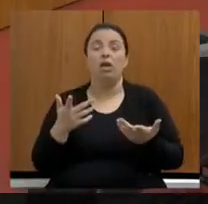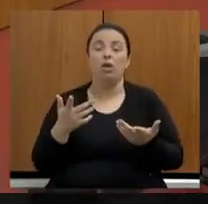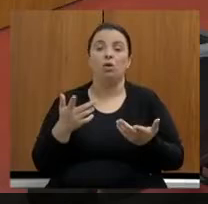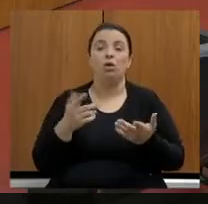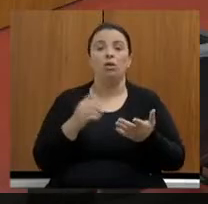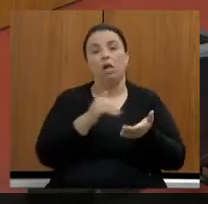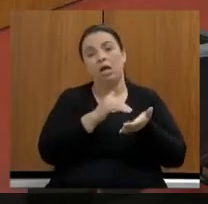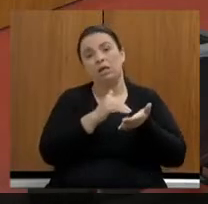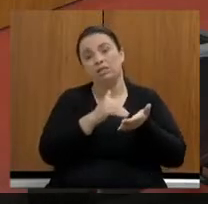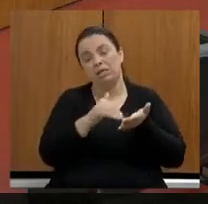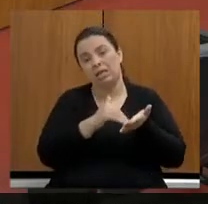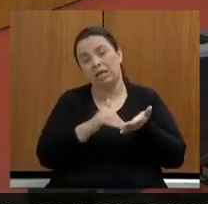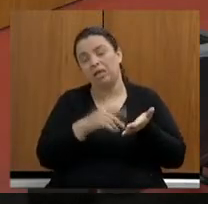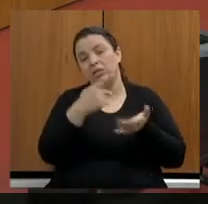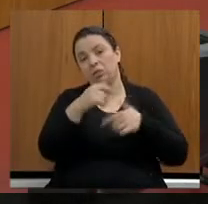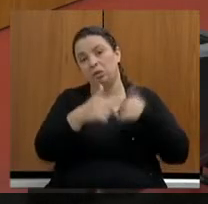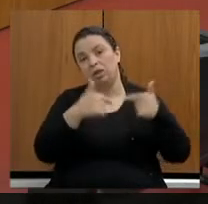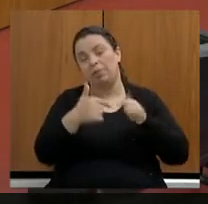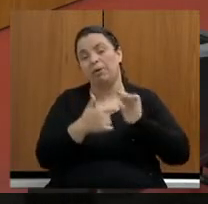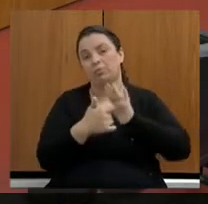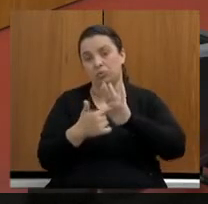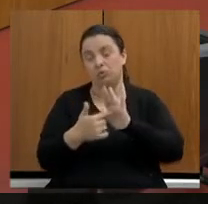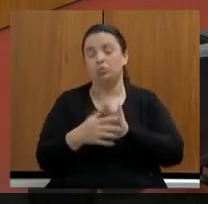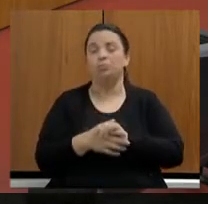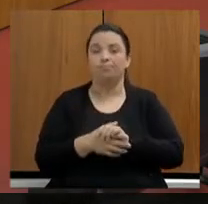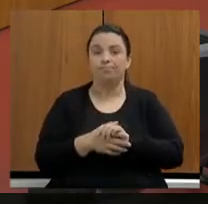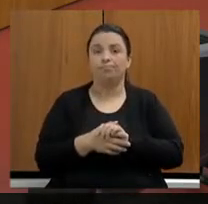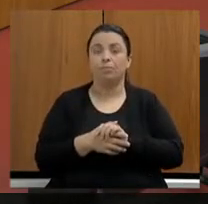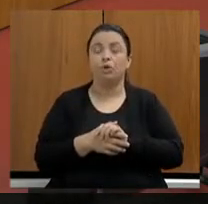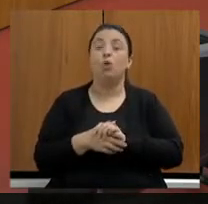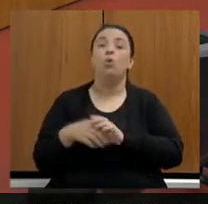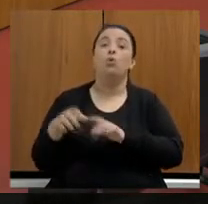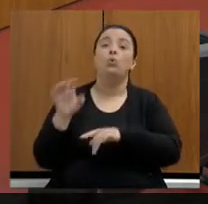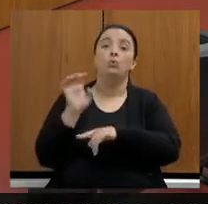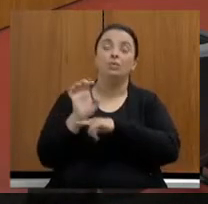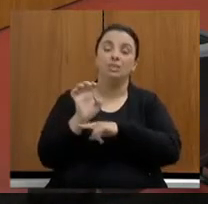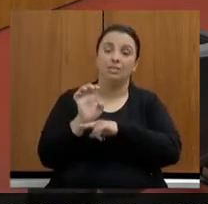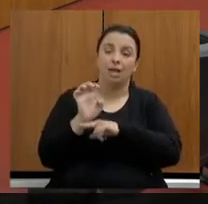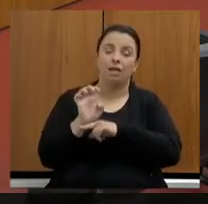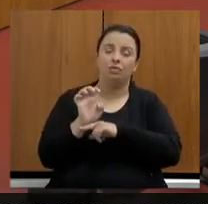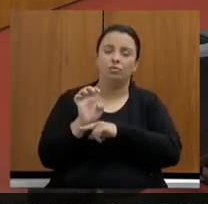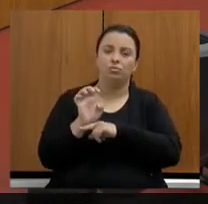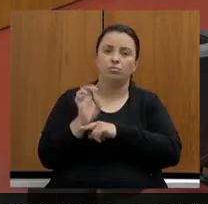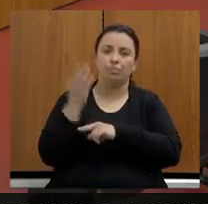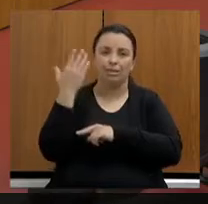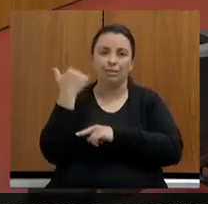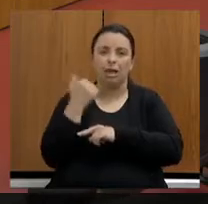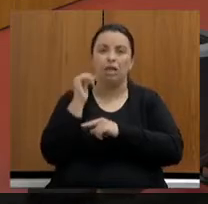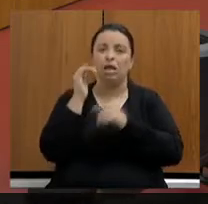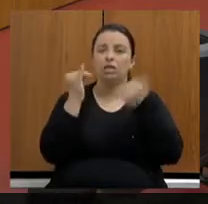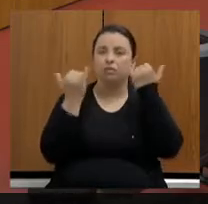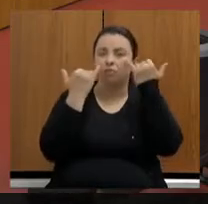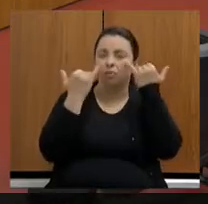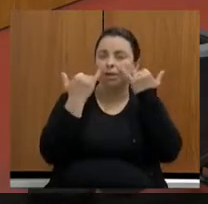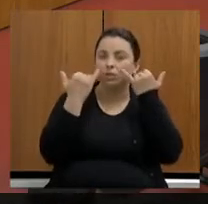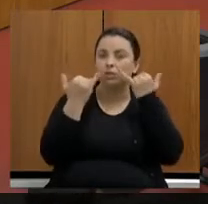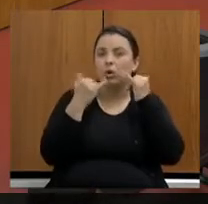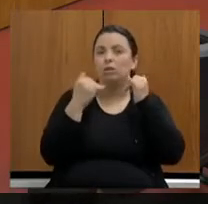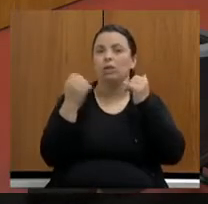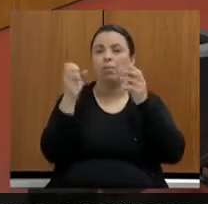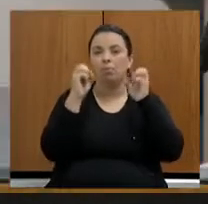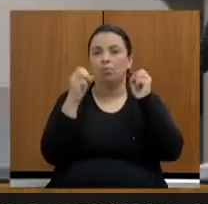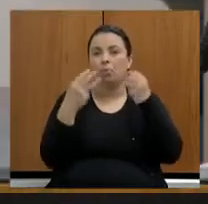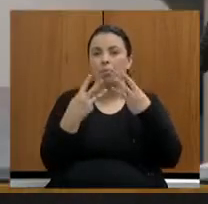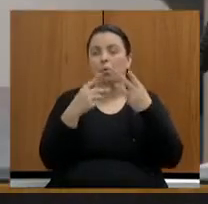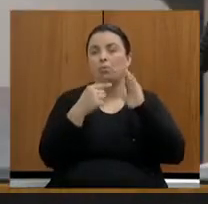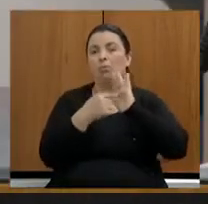Secretaria de Estado da Educação os dados apresentados pelo Estado nessa última audiência que foi do dia 5/11 que